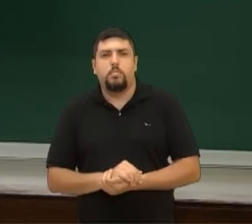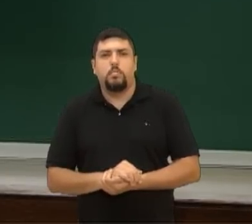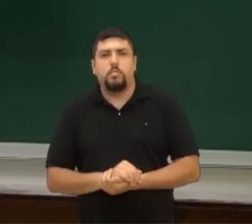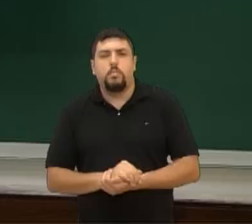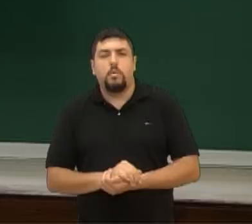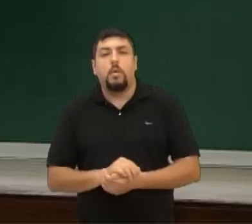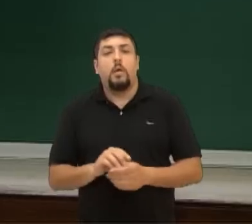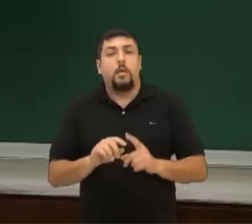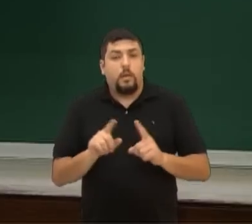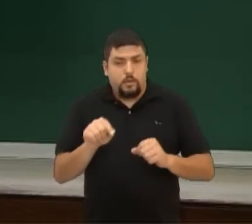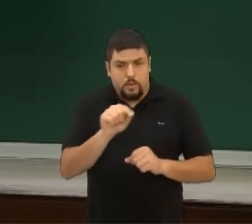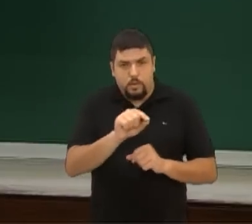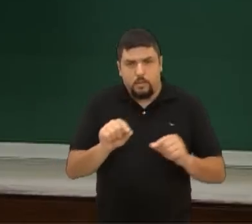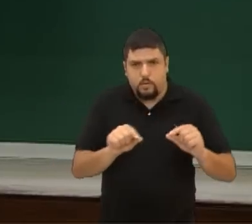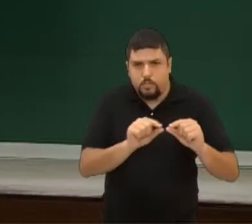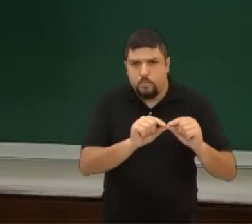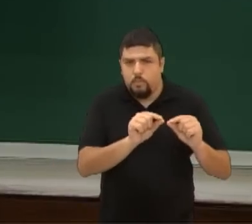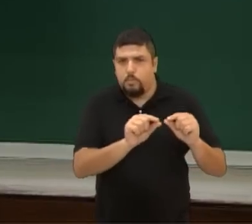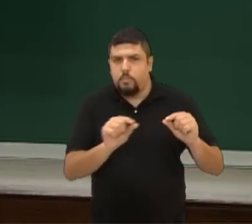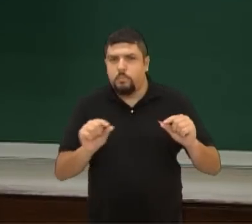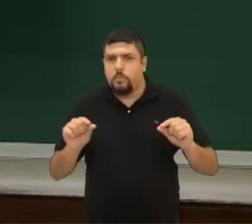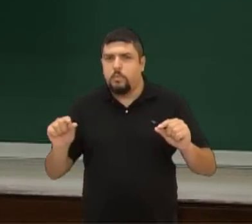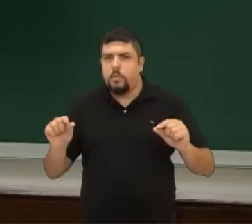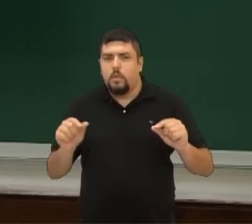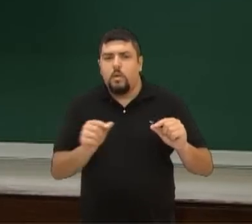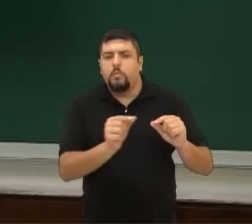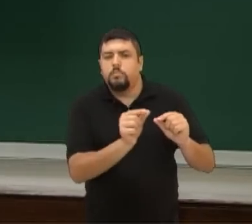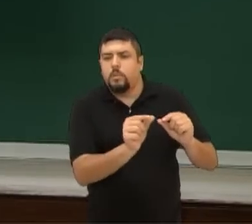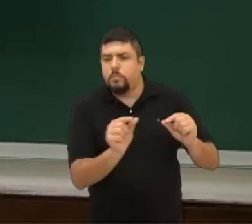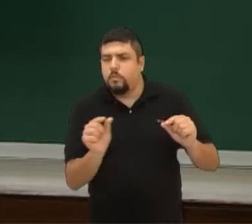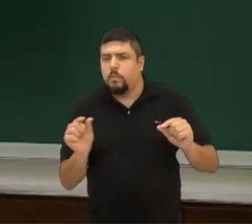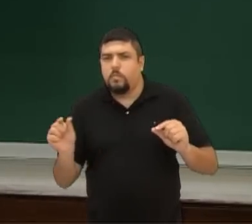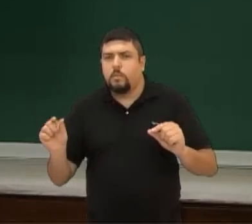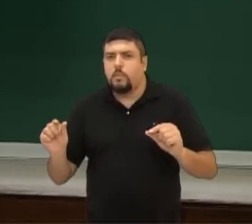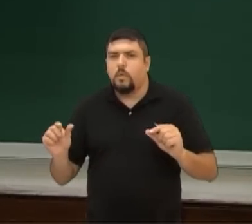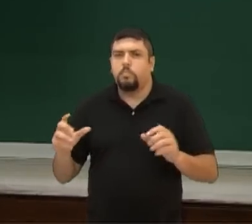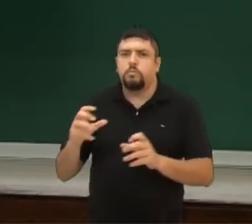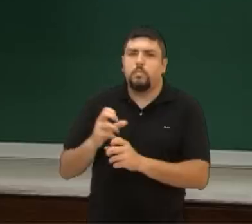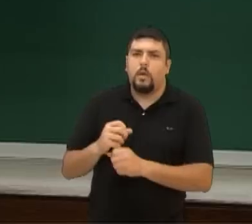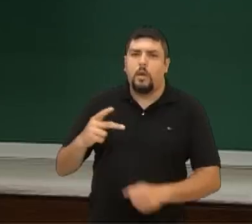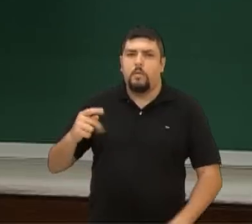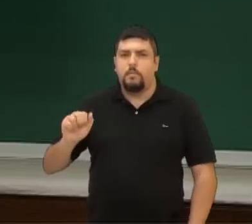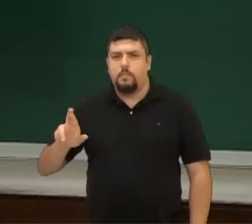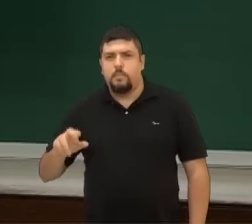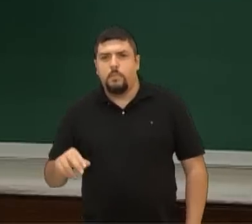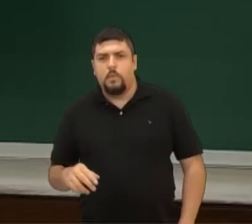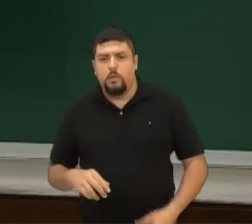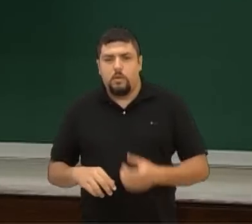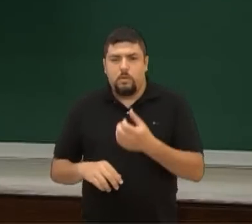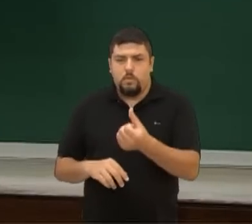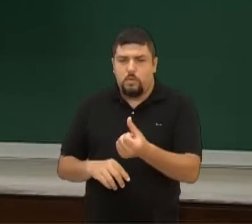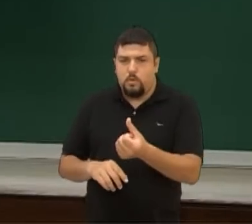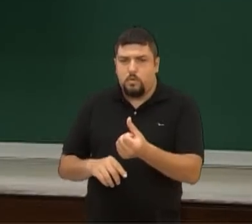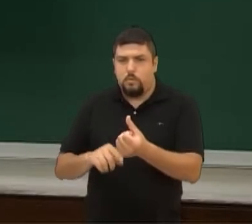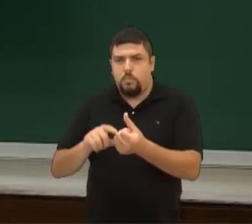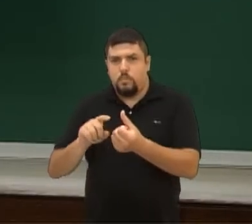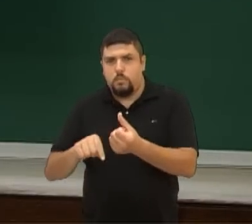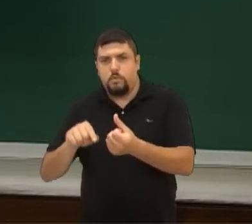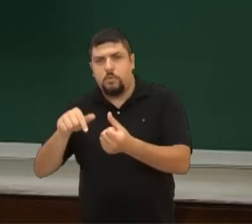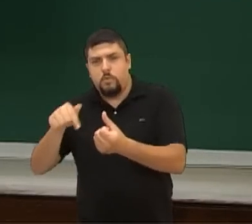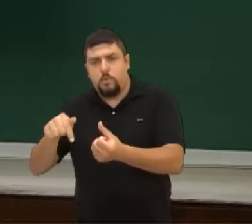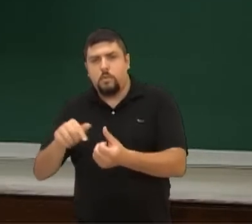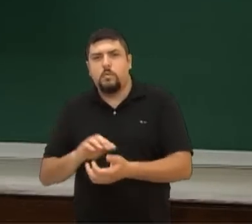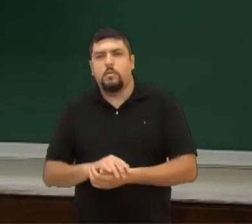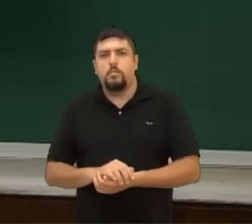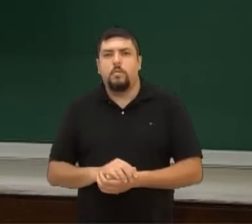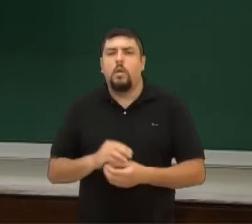mediana. Mas aqui eu coloquei de propósito uma quantidade par e ficou 6 e 7. Quando acontece isso, você faz